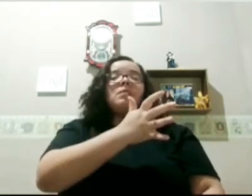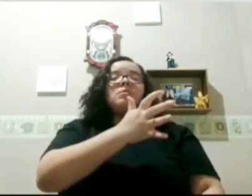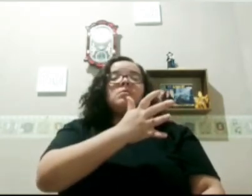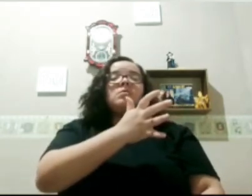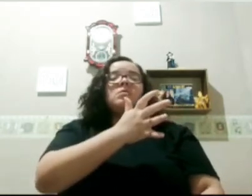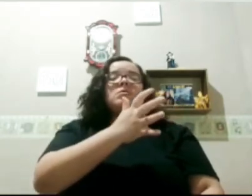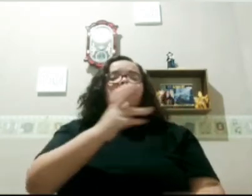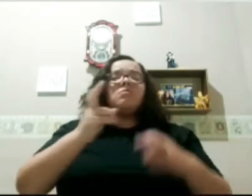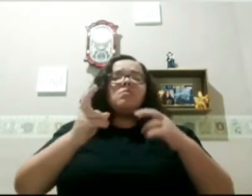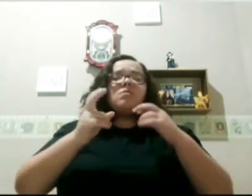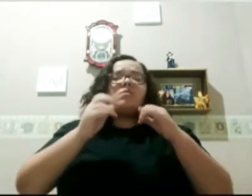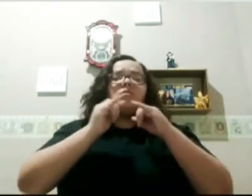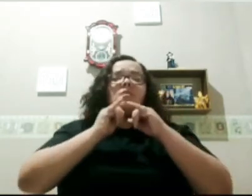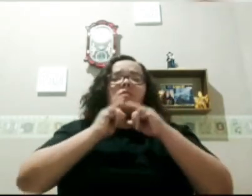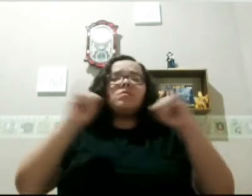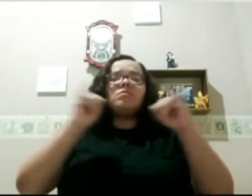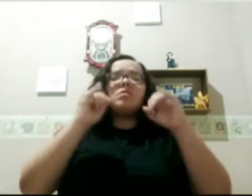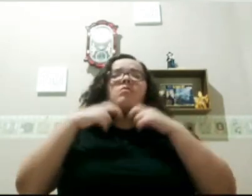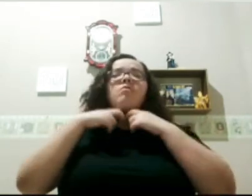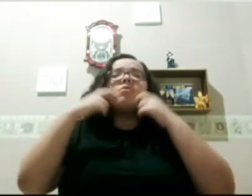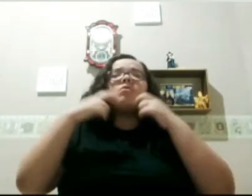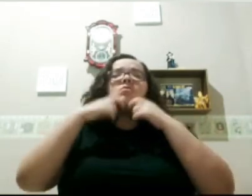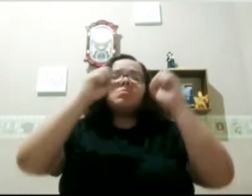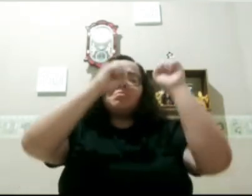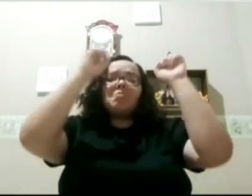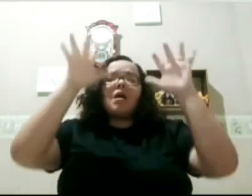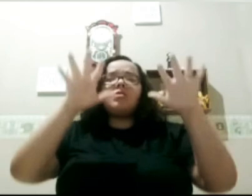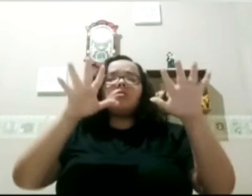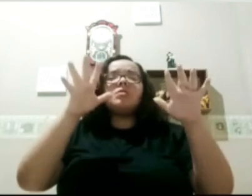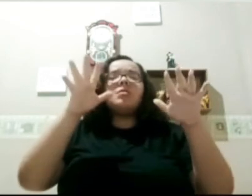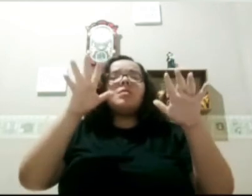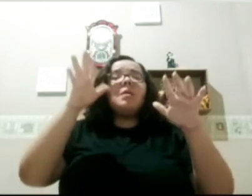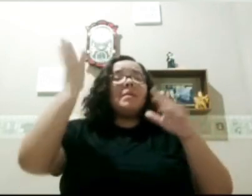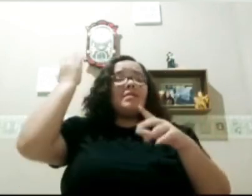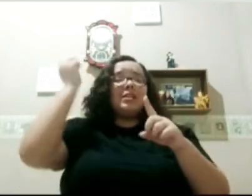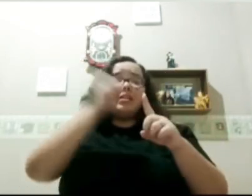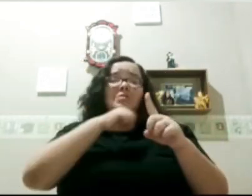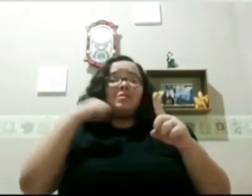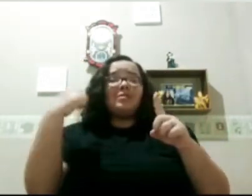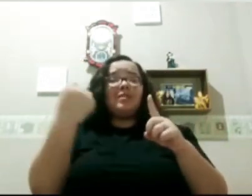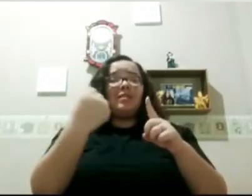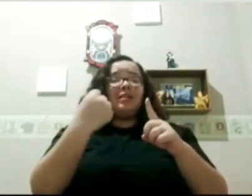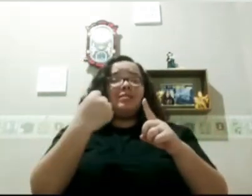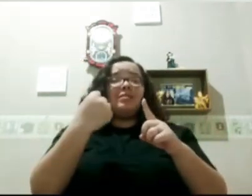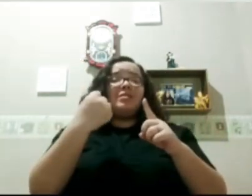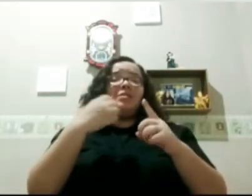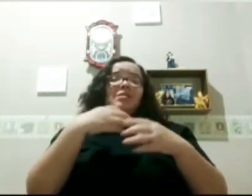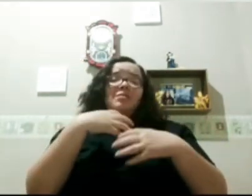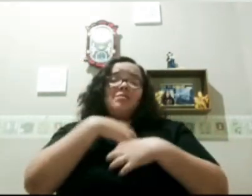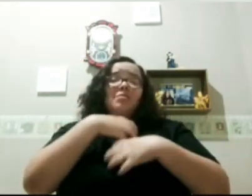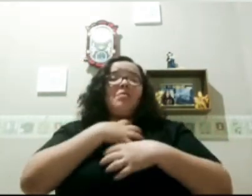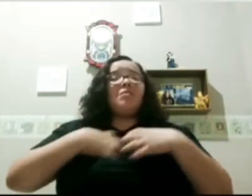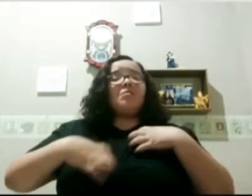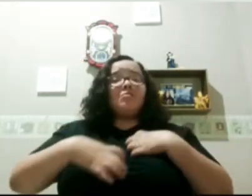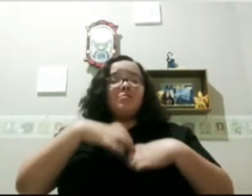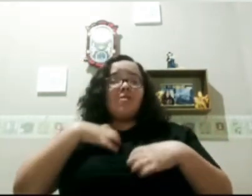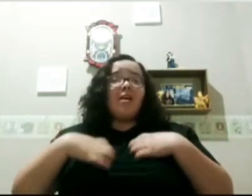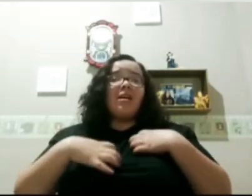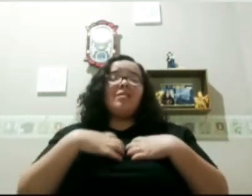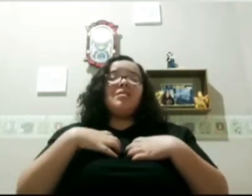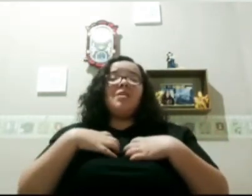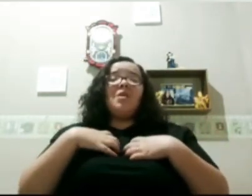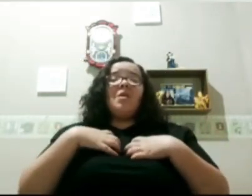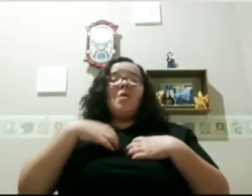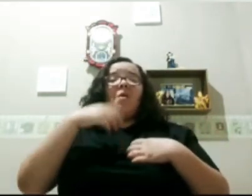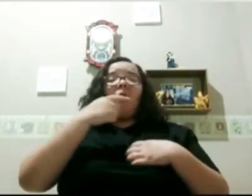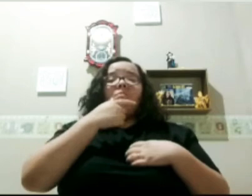estar emitindo vozes do além, fazendo algumas coisas assim que para a sociedade da época foi até amedrontadora. O